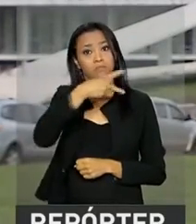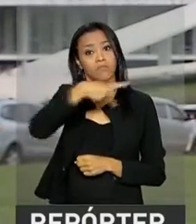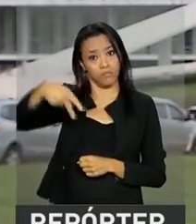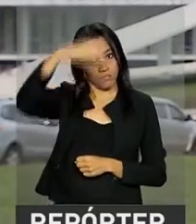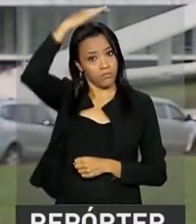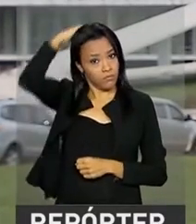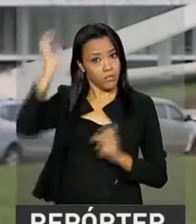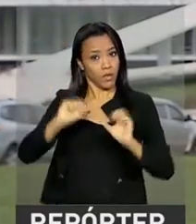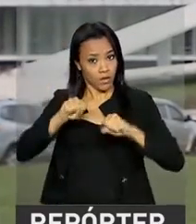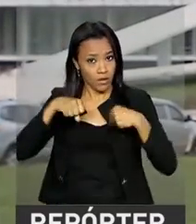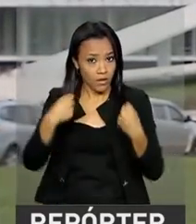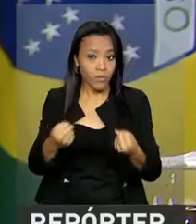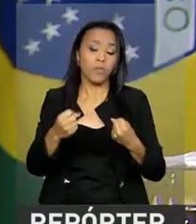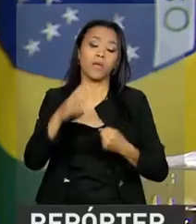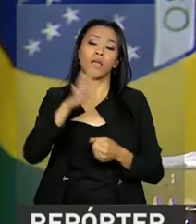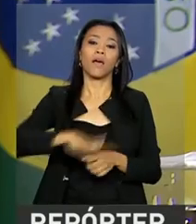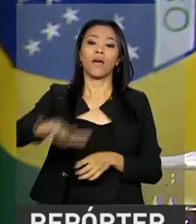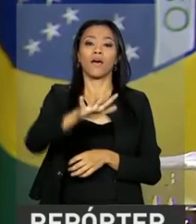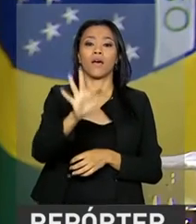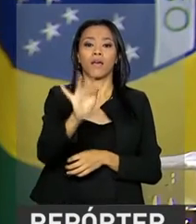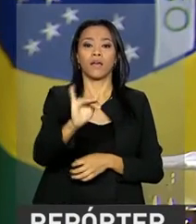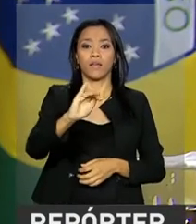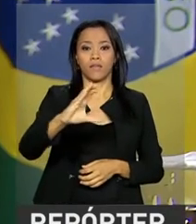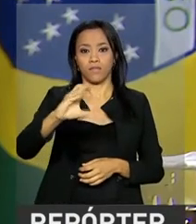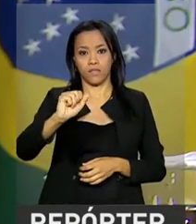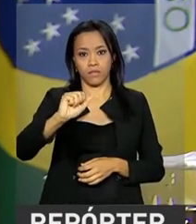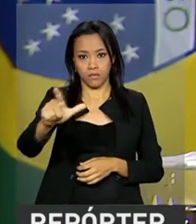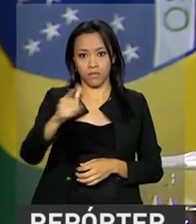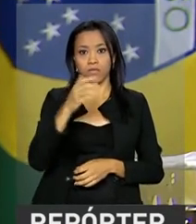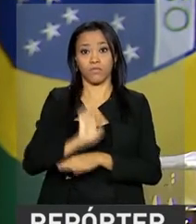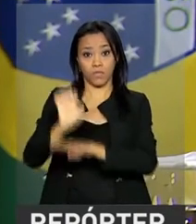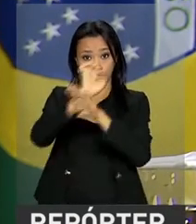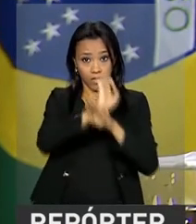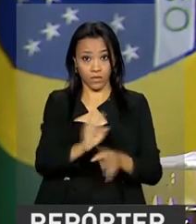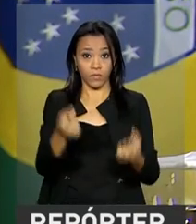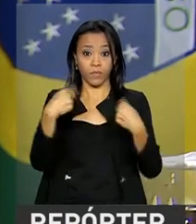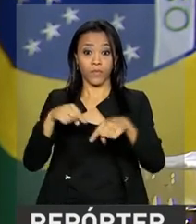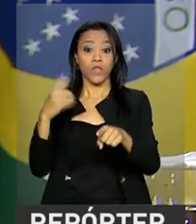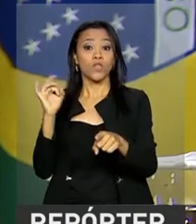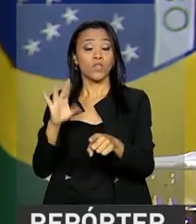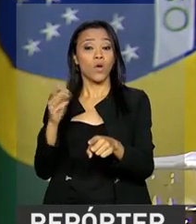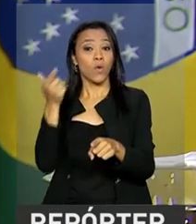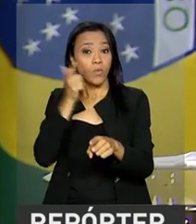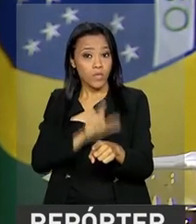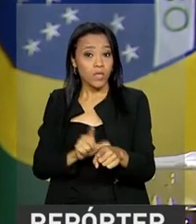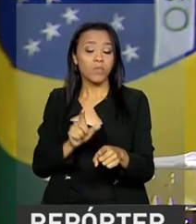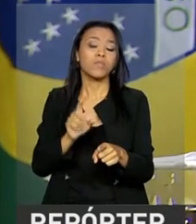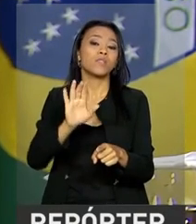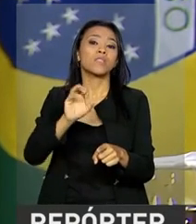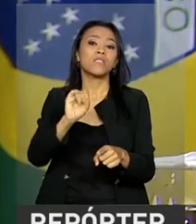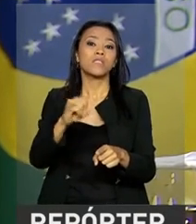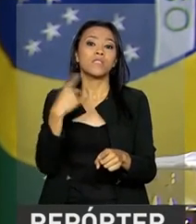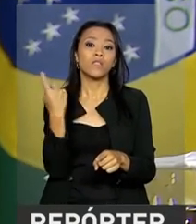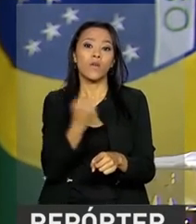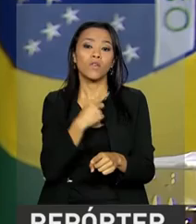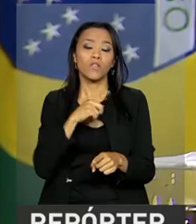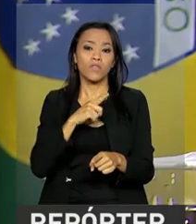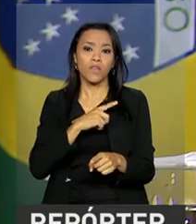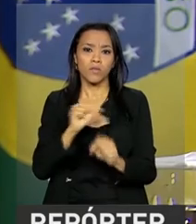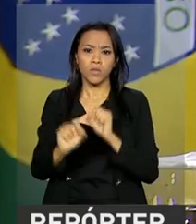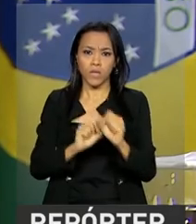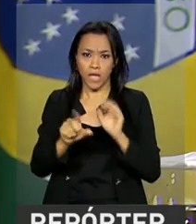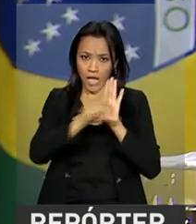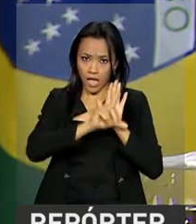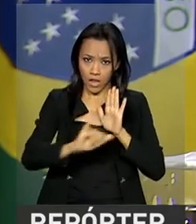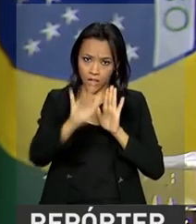fiscal do estado nós só poderemos auxiliar a união federal se nós tivermos essa conjugação a lei